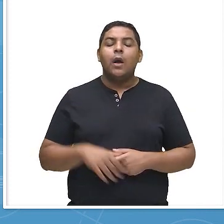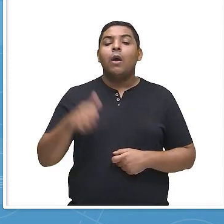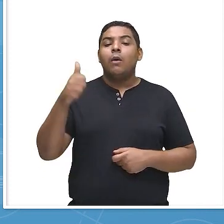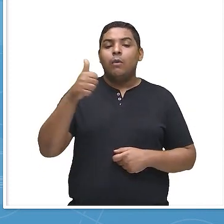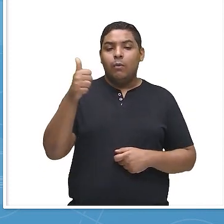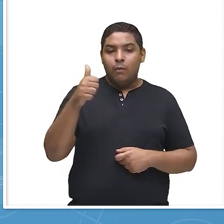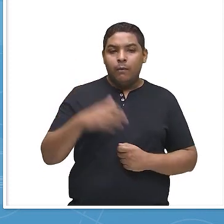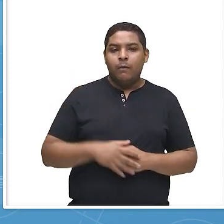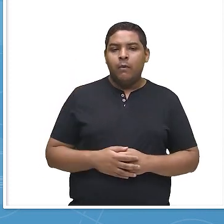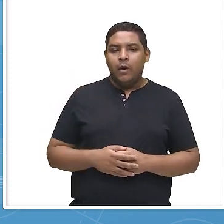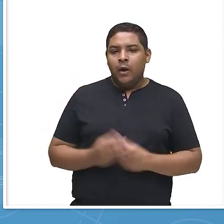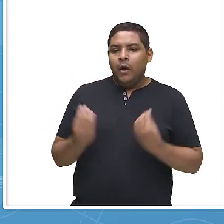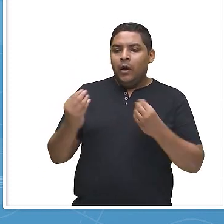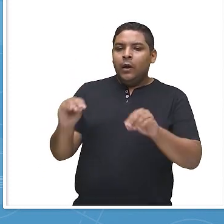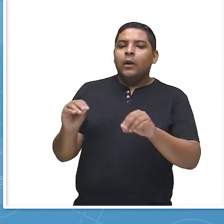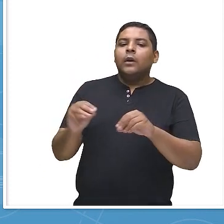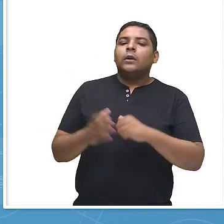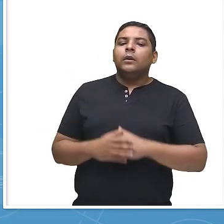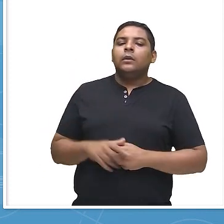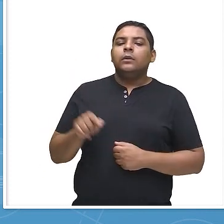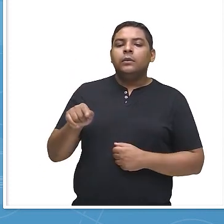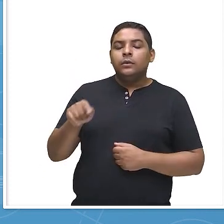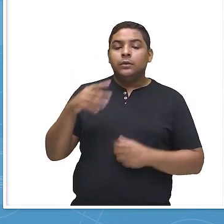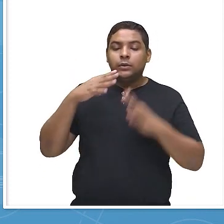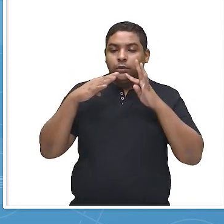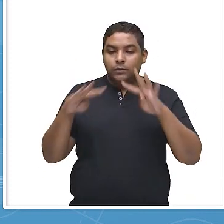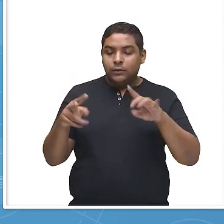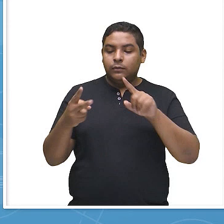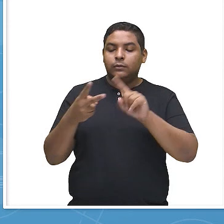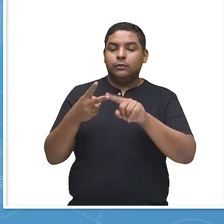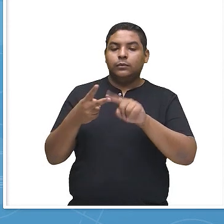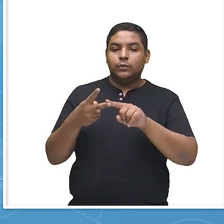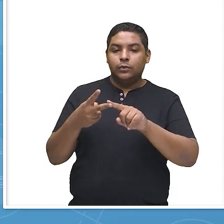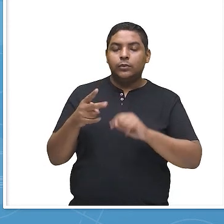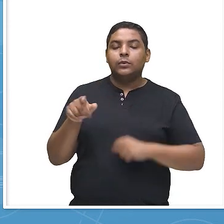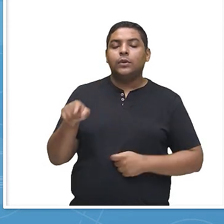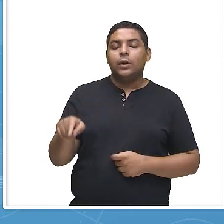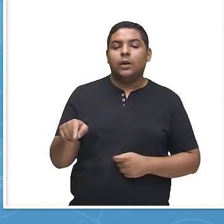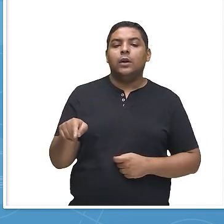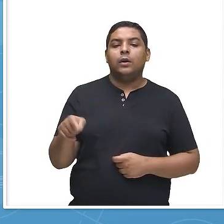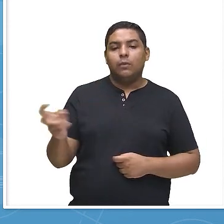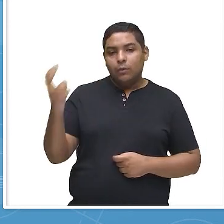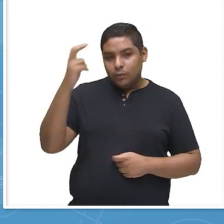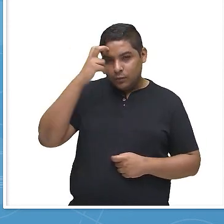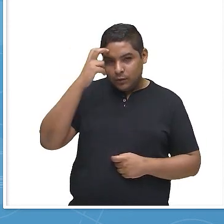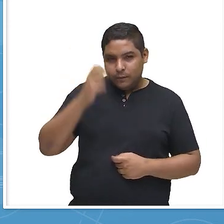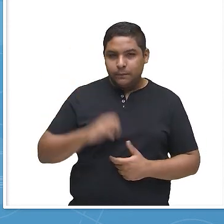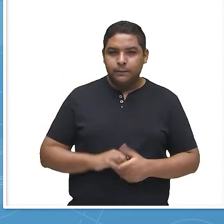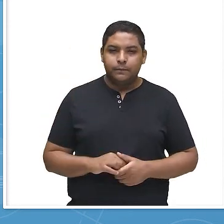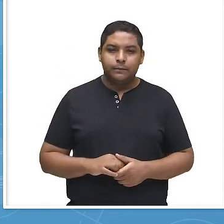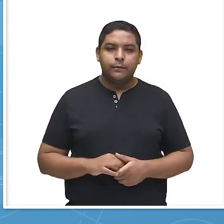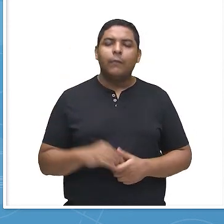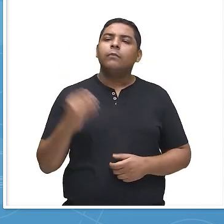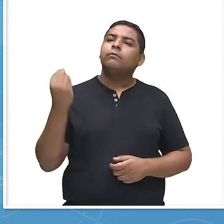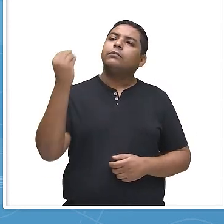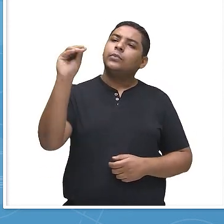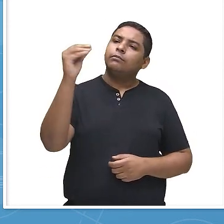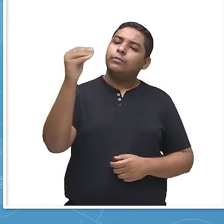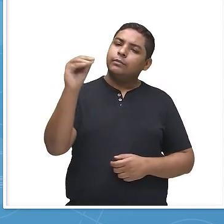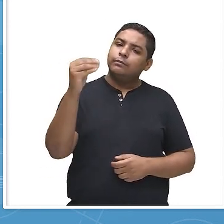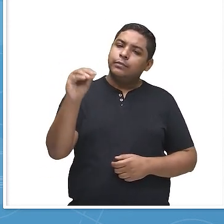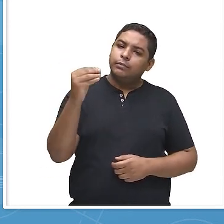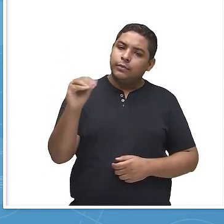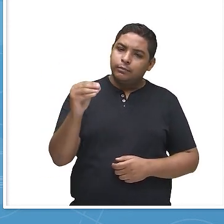natural, e 2, paisagem cultural. Olha como era para você fazer. Você ia numerar de acordo com